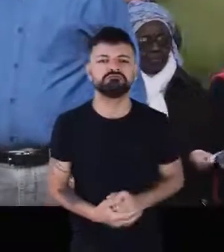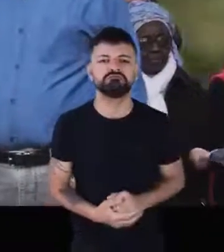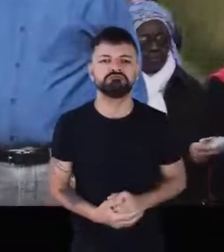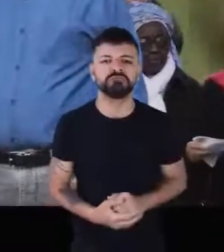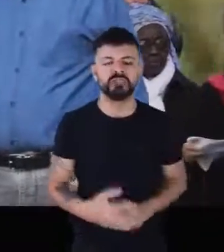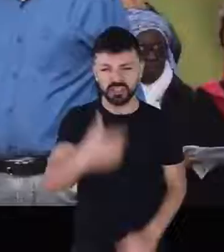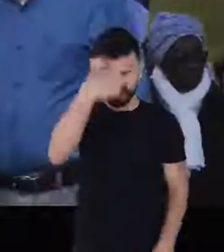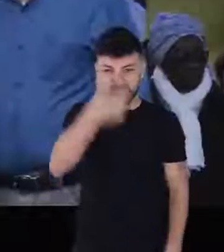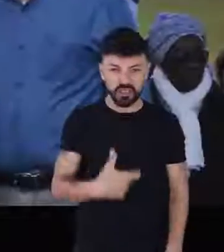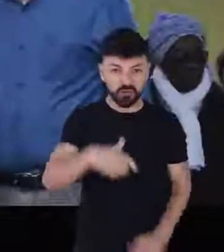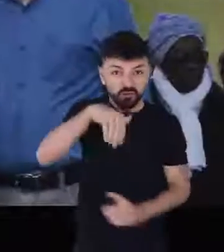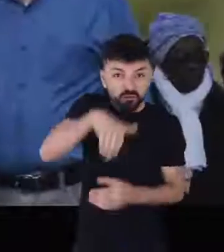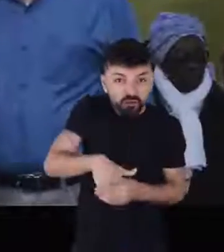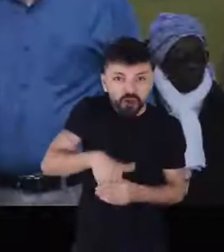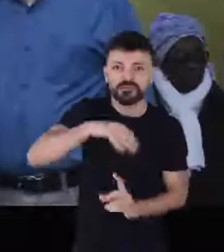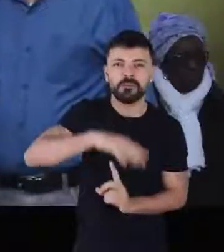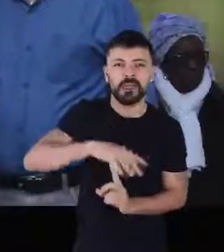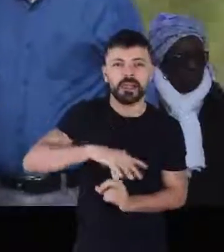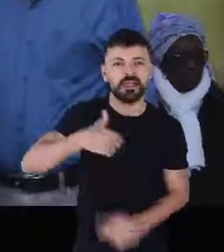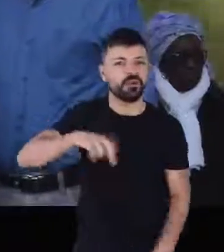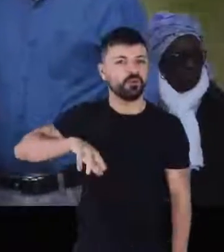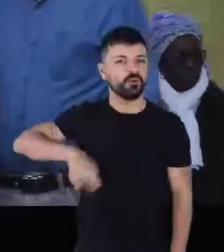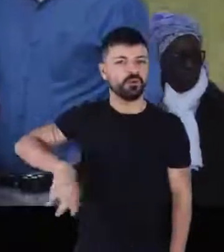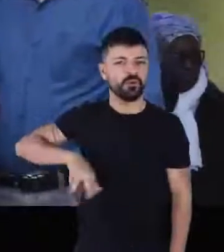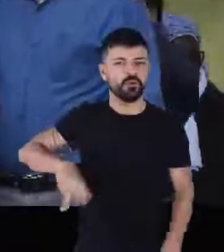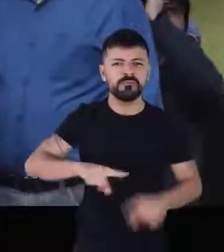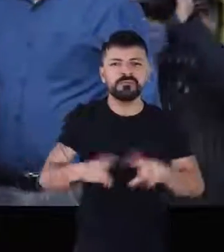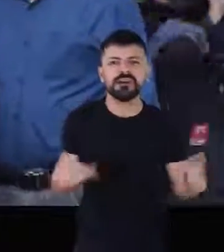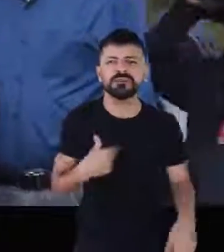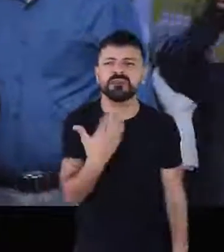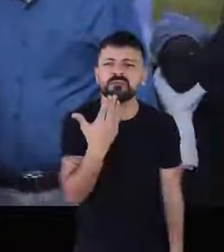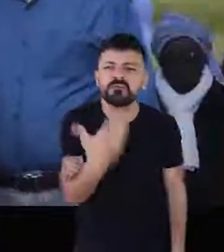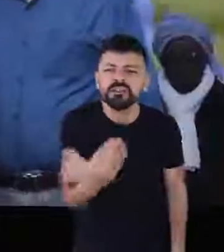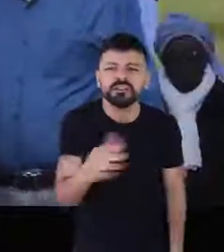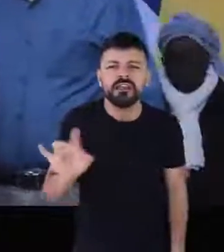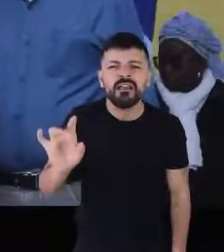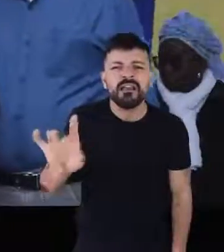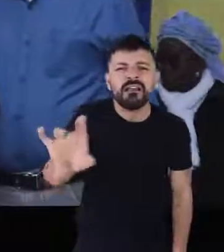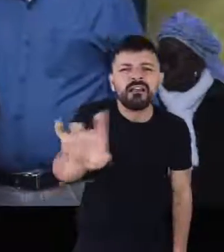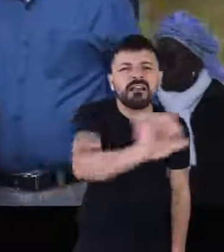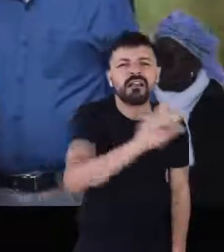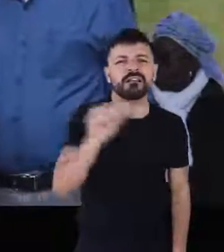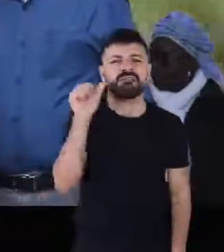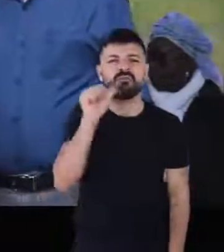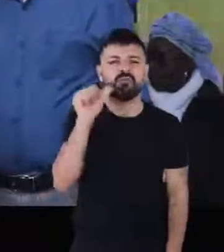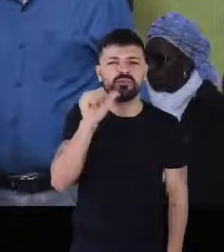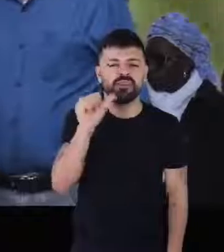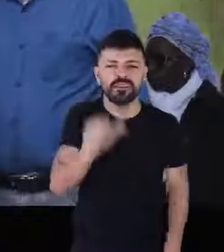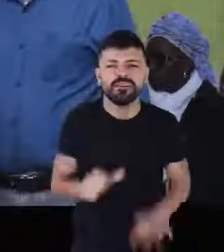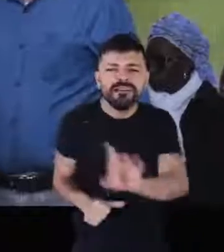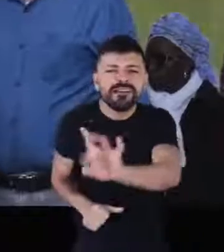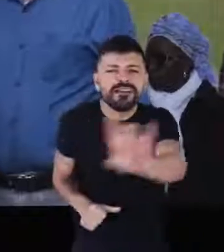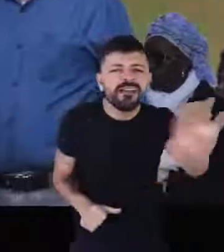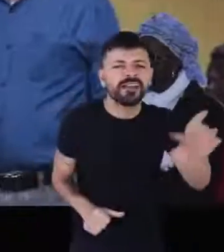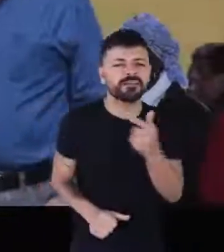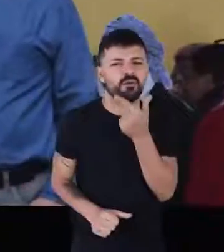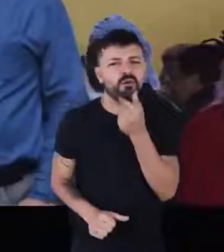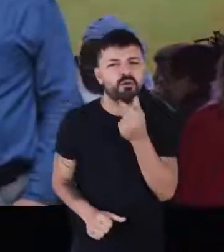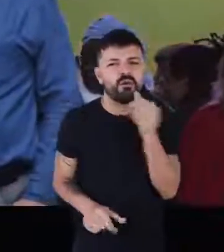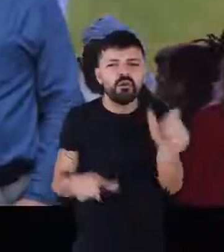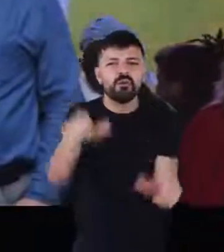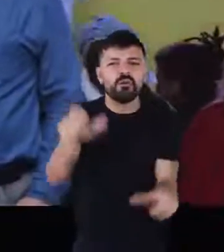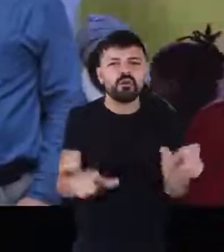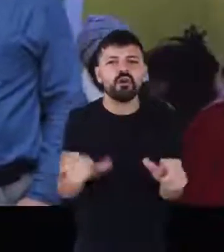companheiro Requião. Eu não sou eleitor aqui, mas eu queria pedir para cada mulher